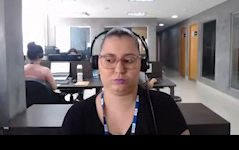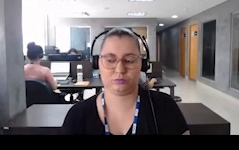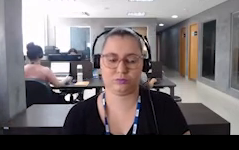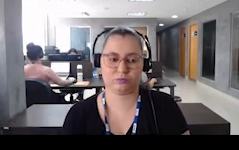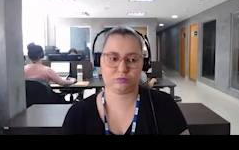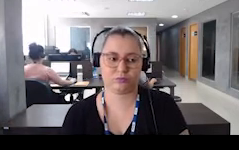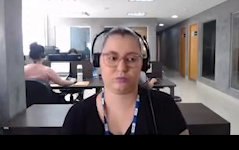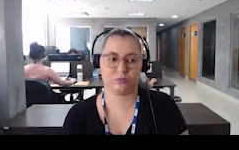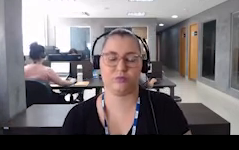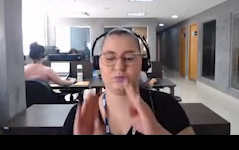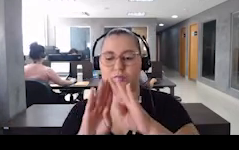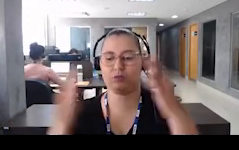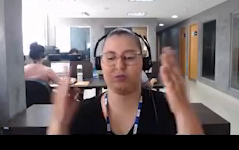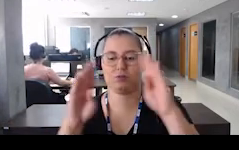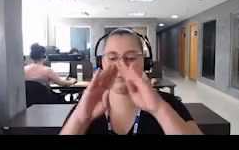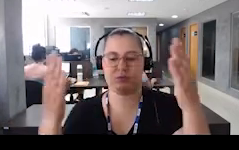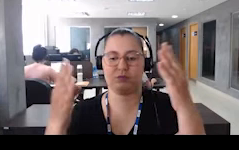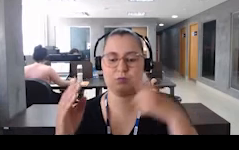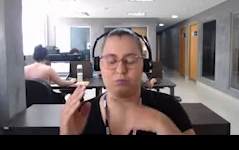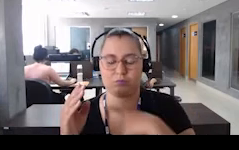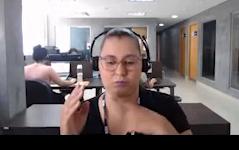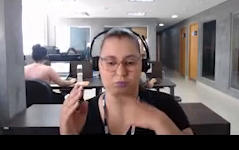Só abrir aqui, abrindo uma nova aba.